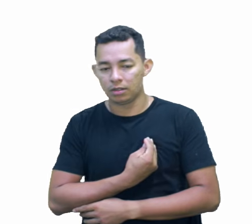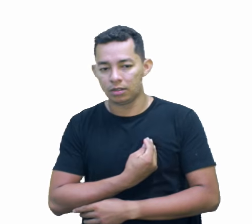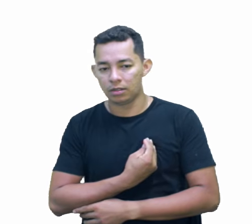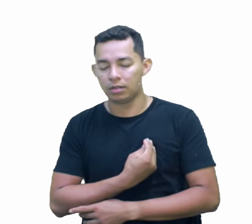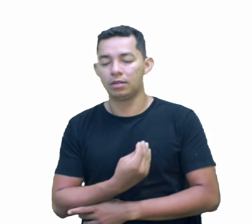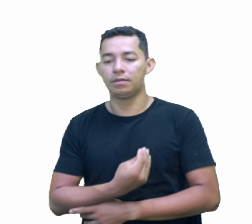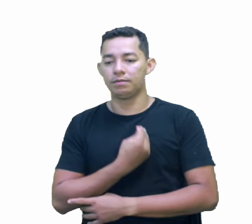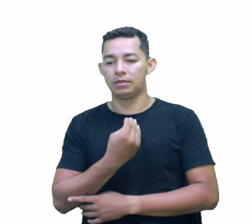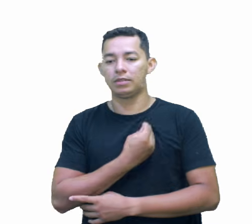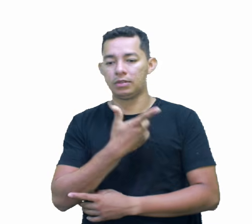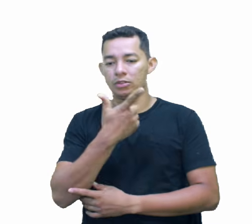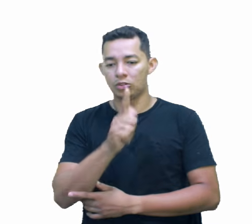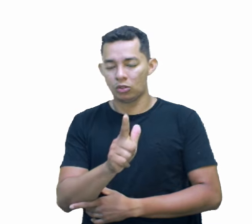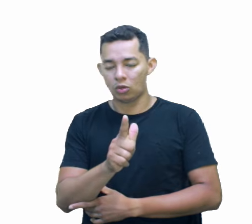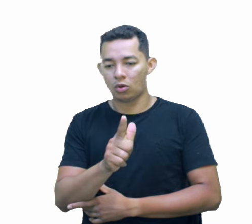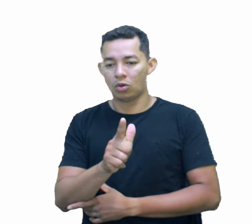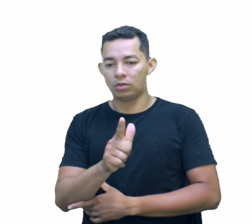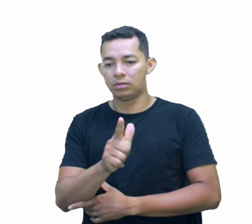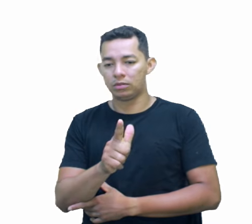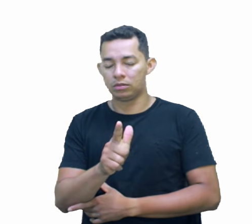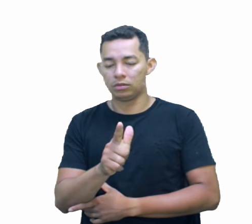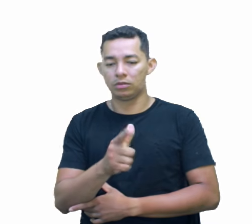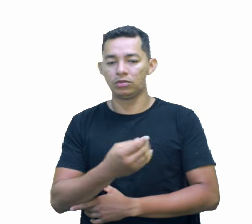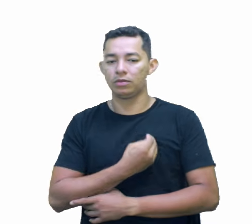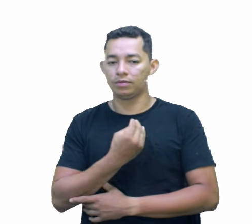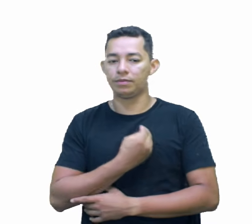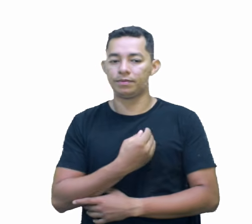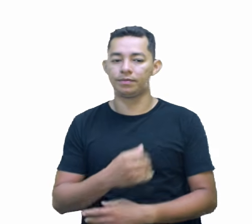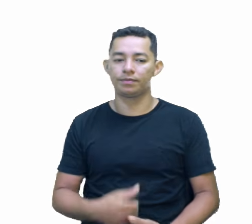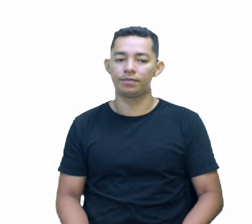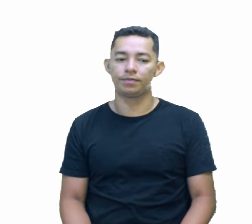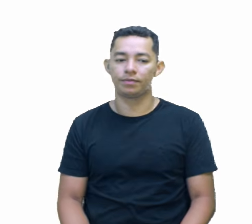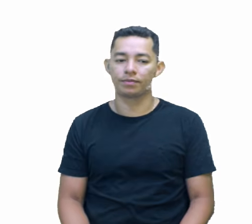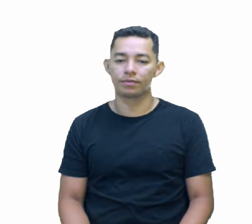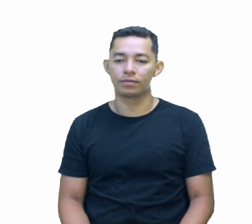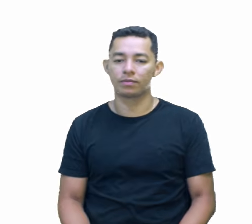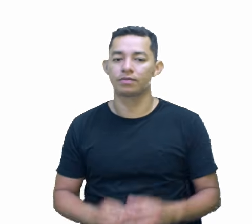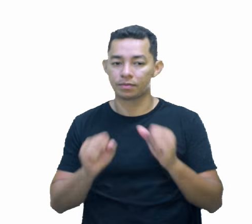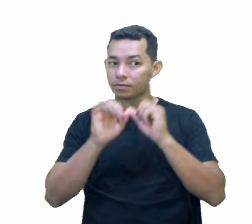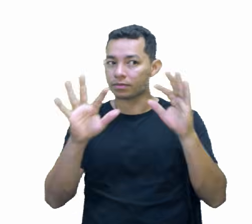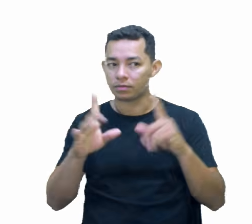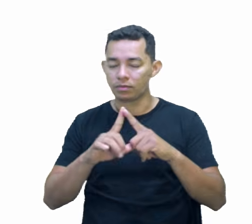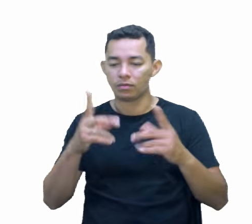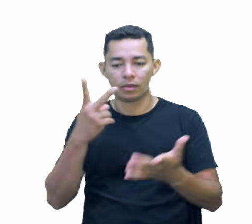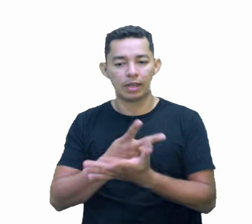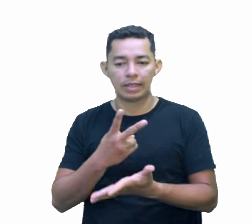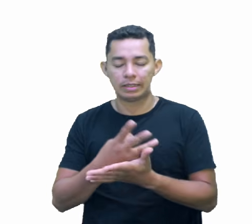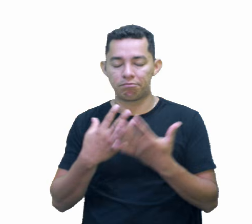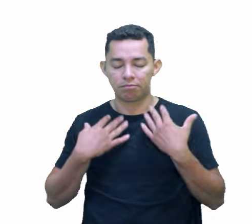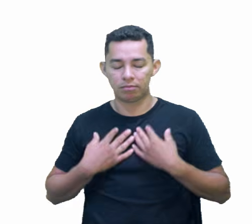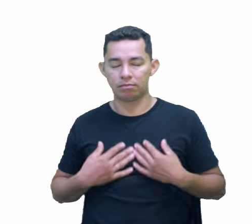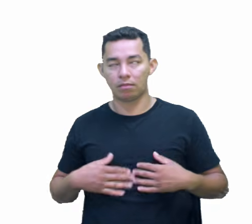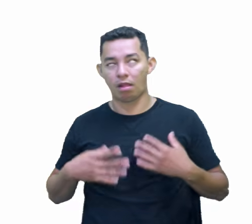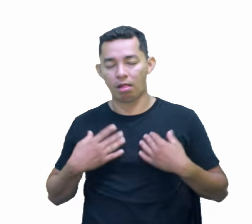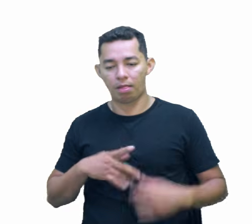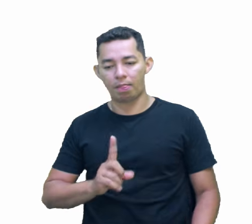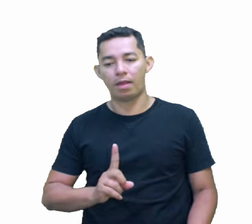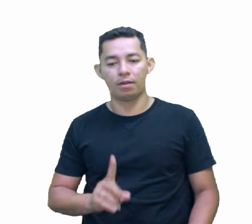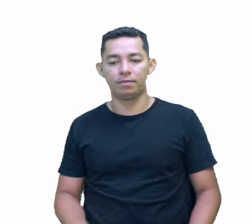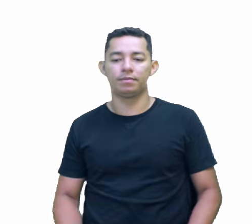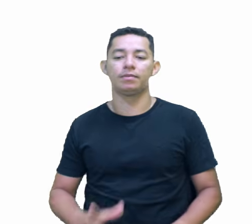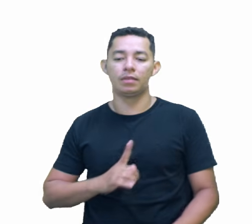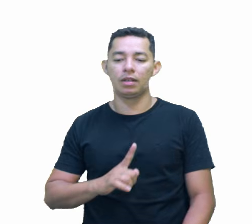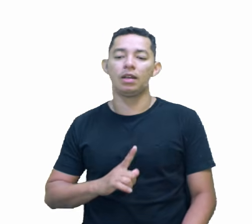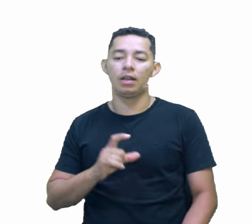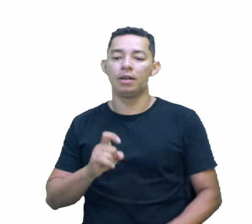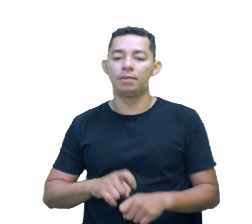vivendo no meio de outros seres vivos. Tá? É claro que nem sempre essa convivência ela vai ser tranquila. Ela vai ter